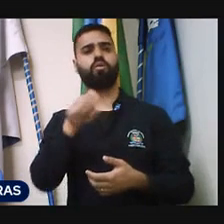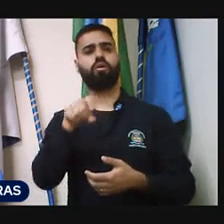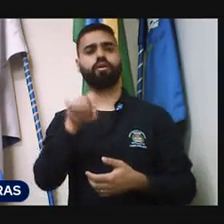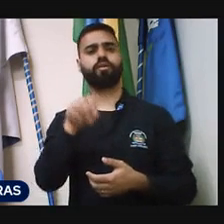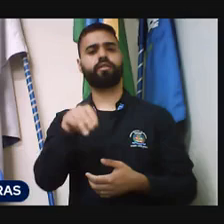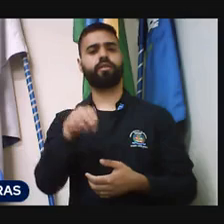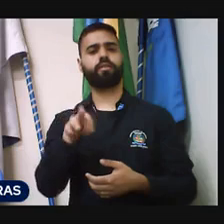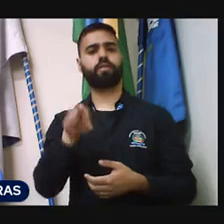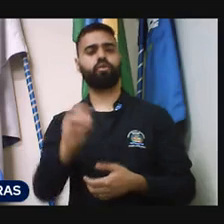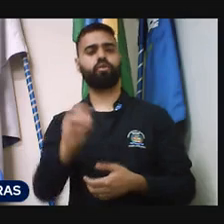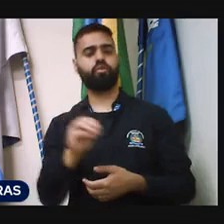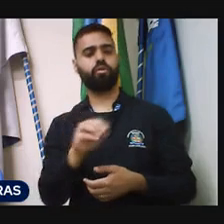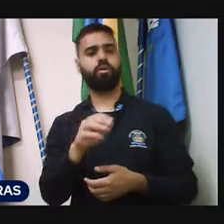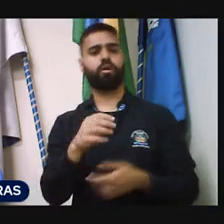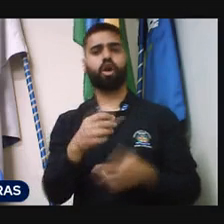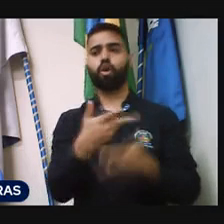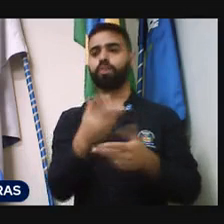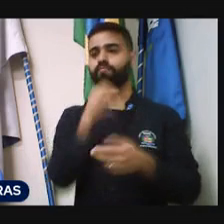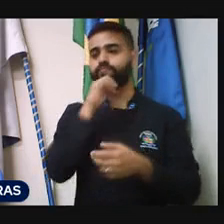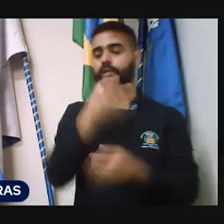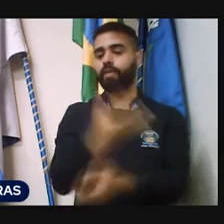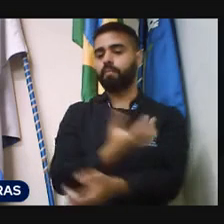aparelhos de pressão